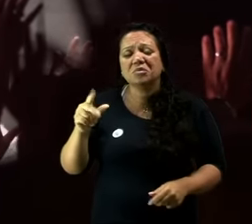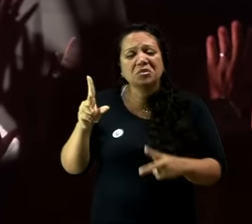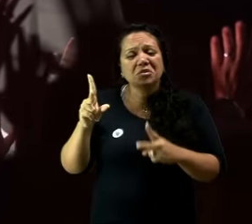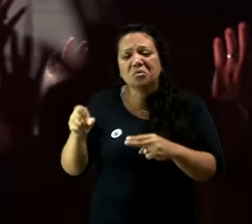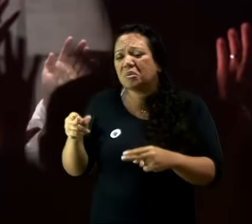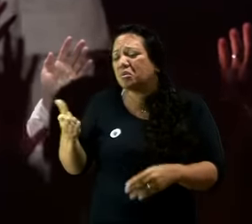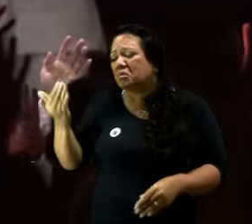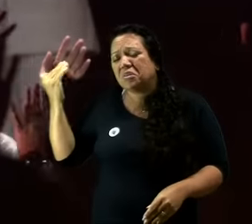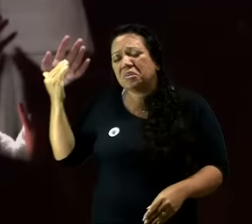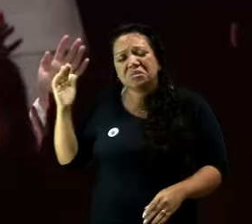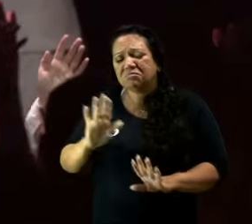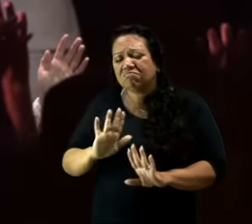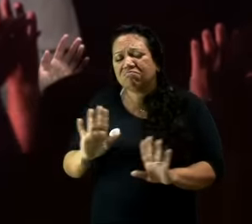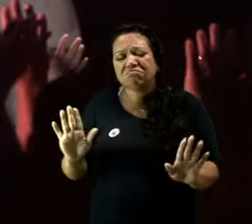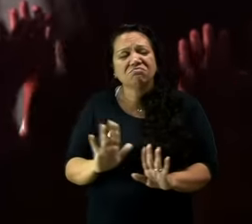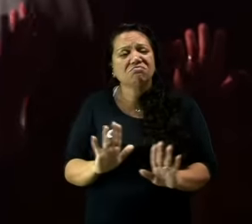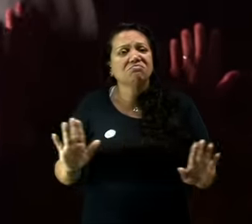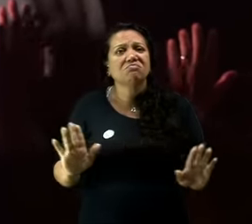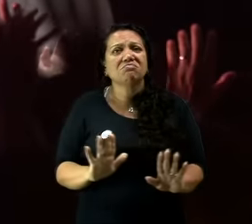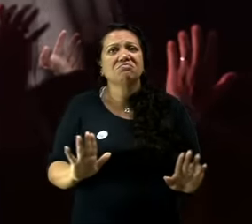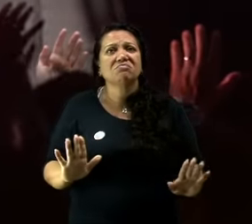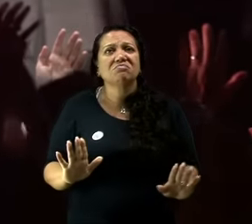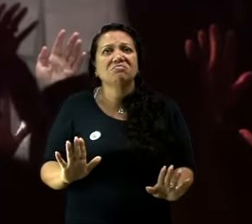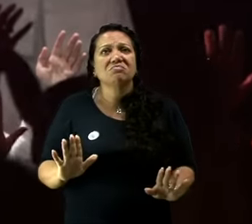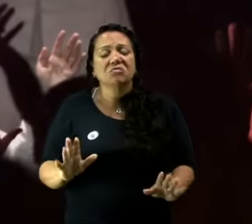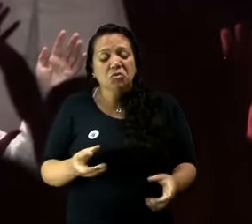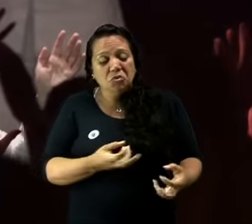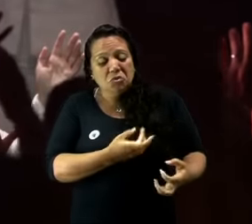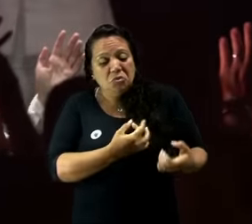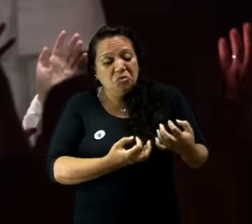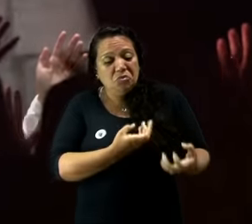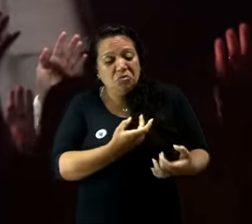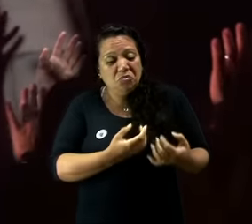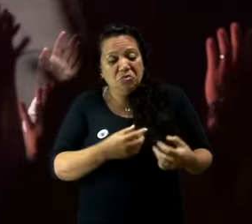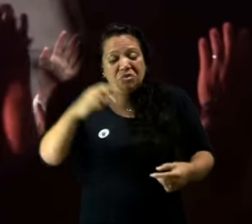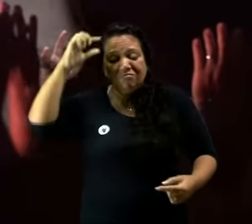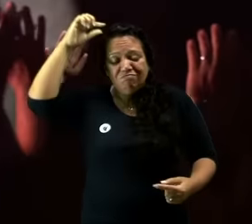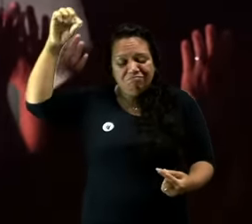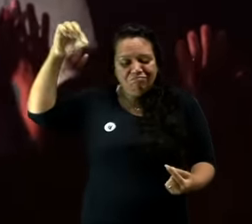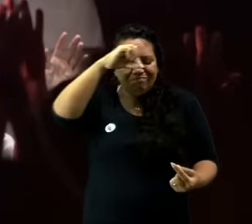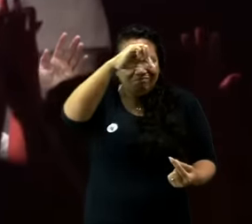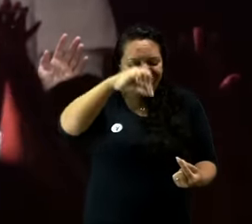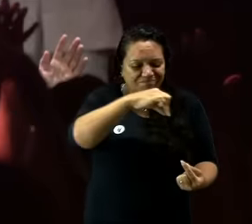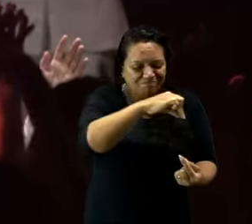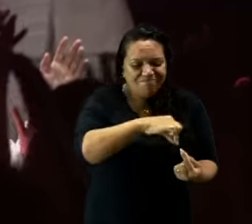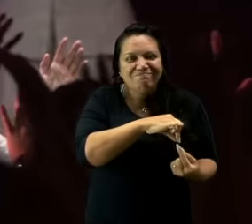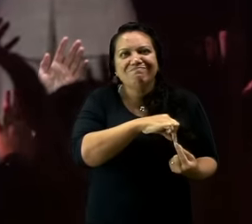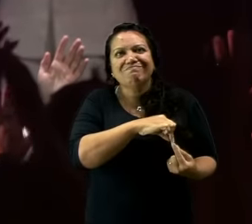antes. O fogo de Deus desceu sobre você de uma maneira,